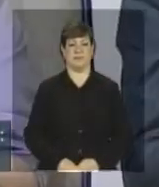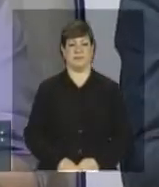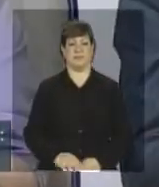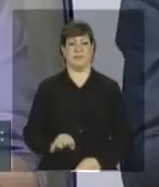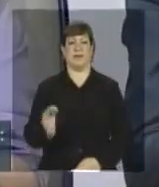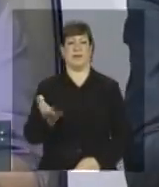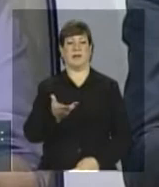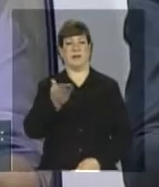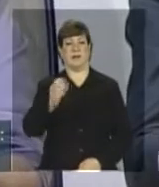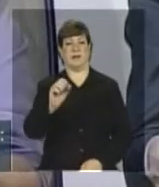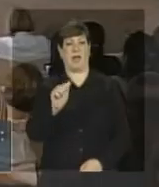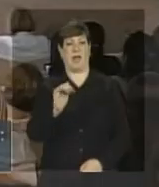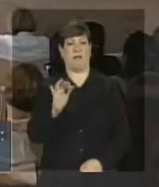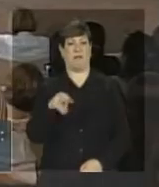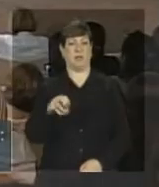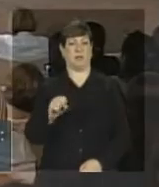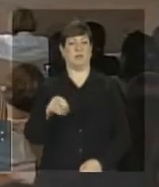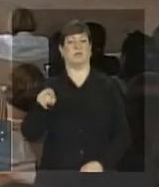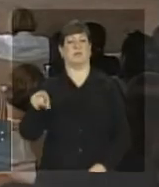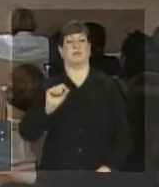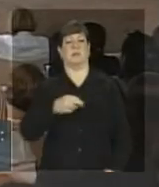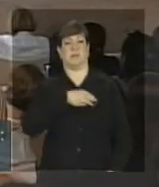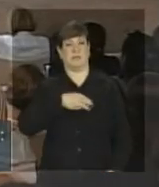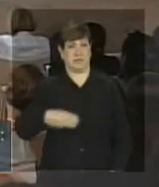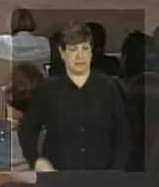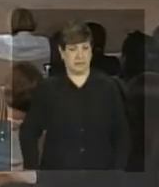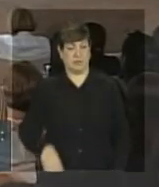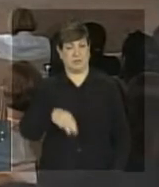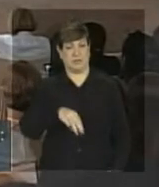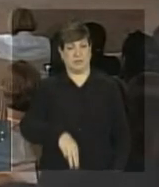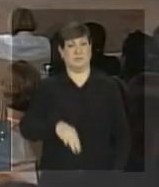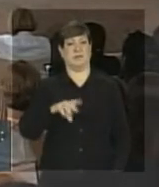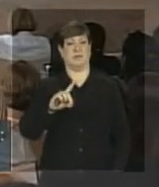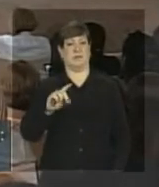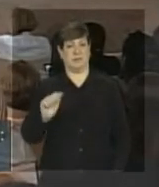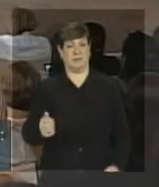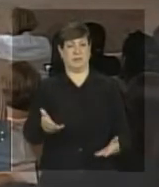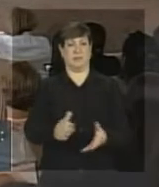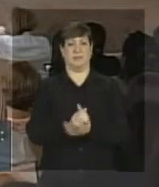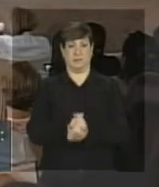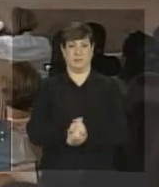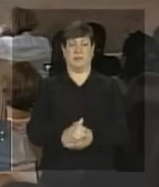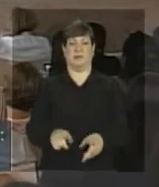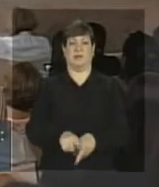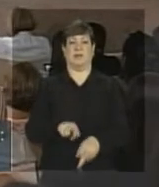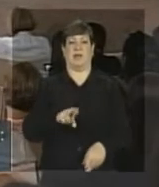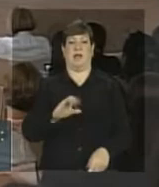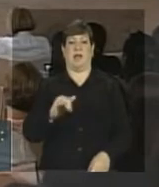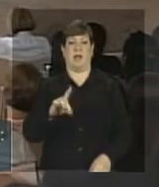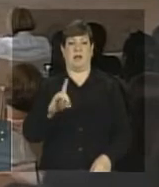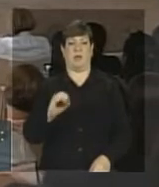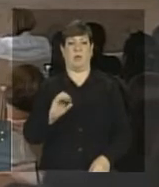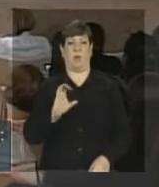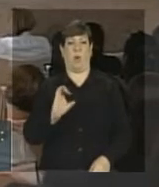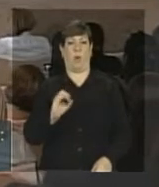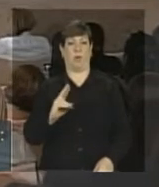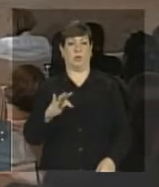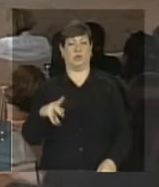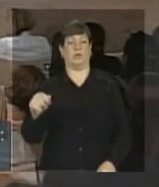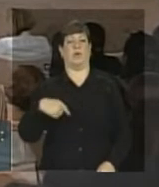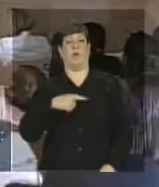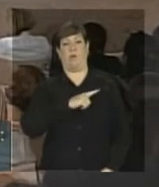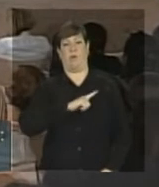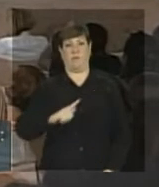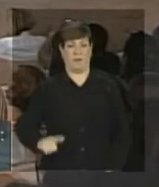Excelentíssimo senhor Afonso Florencio, ministro de Estado do Desenvolvimento Agrário, excelentíssimo senhor Ricardo Coutinho, governador do Estado da